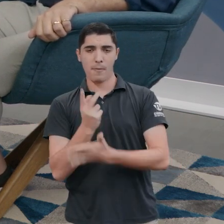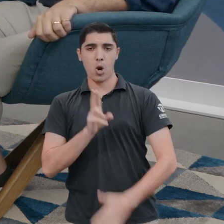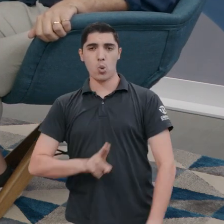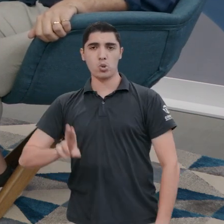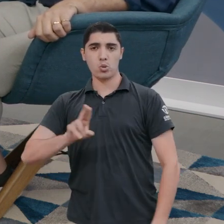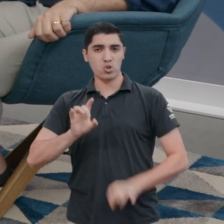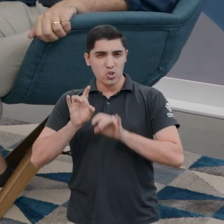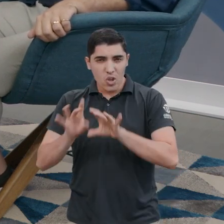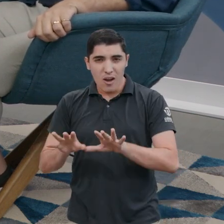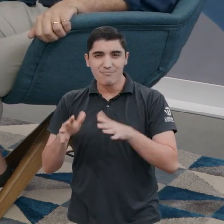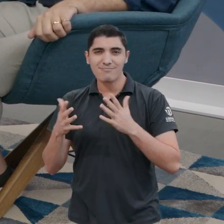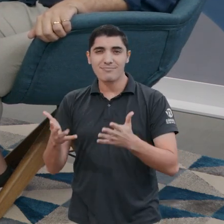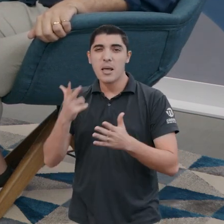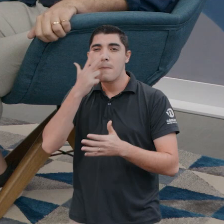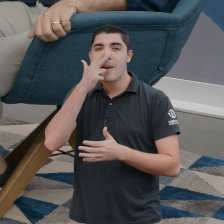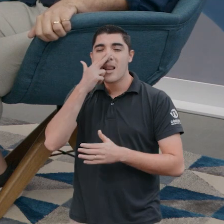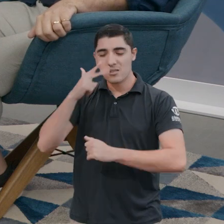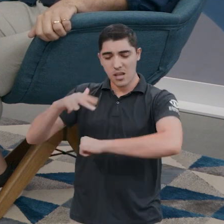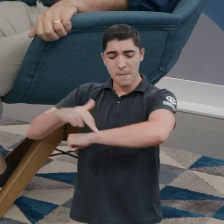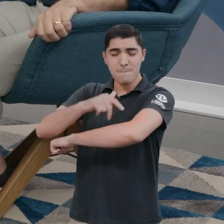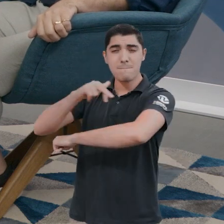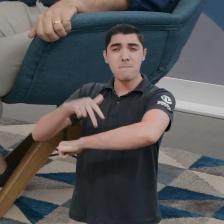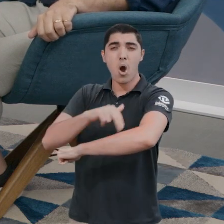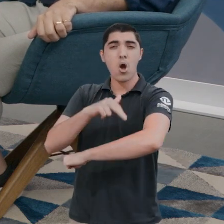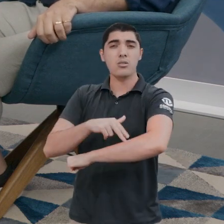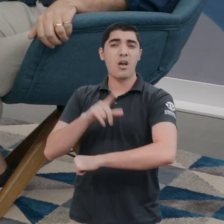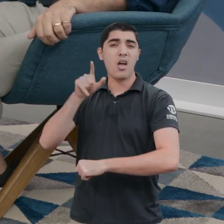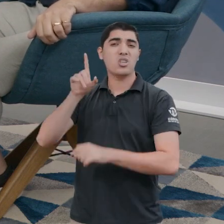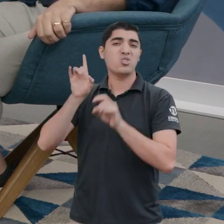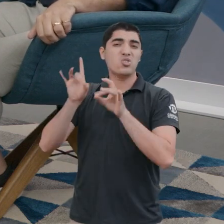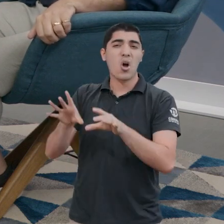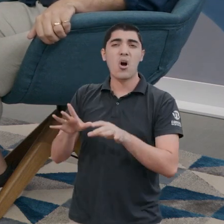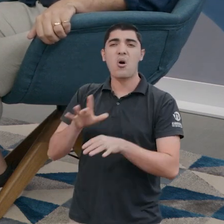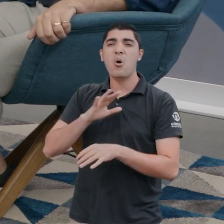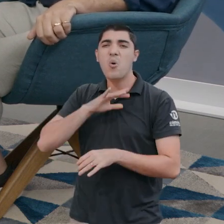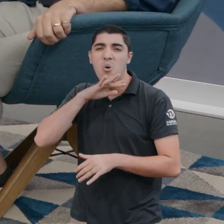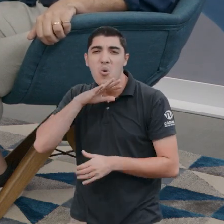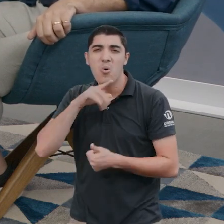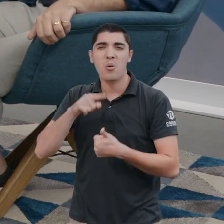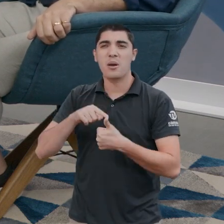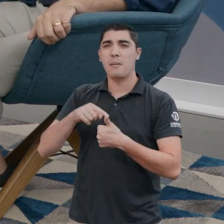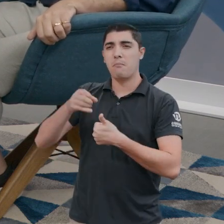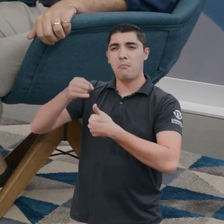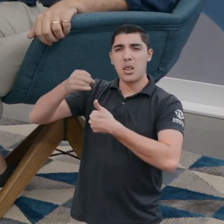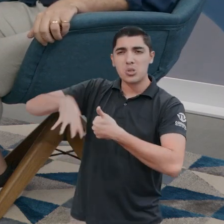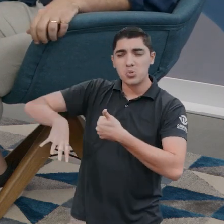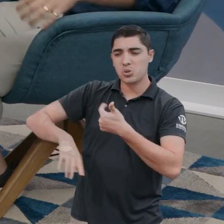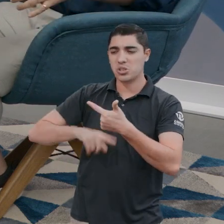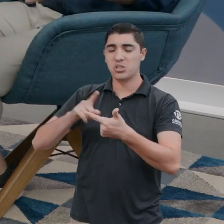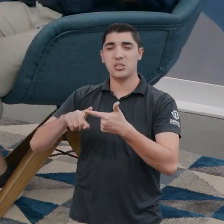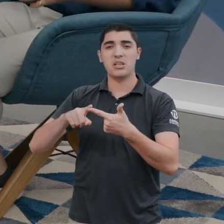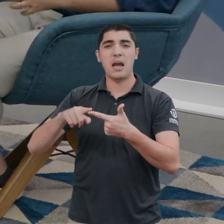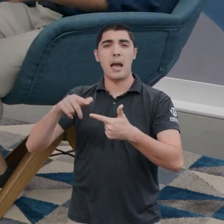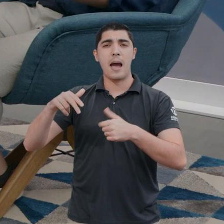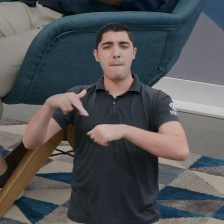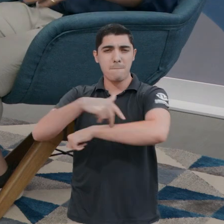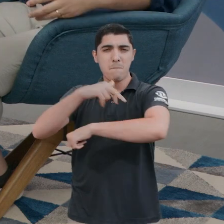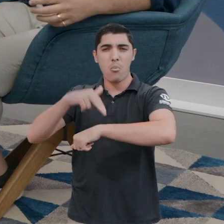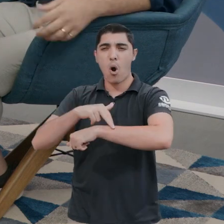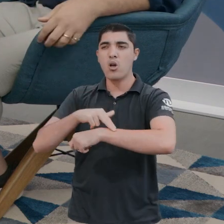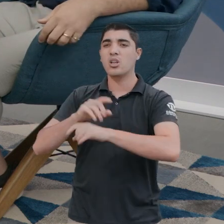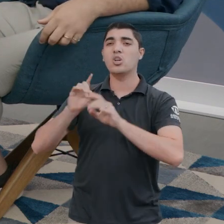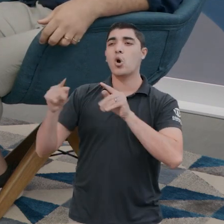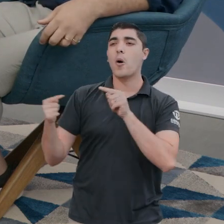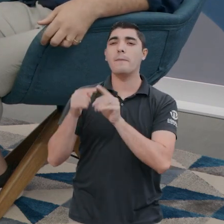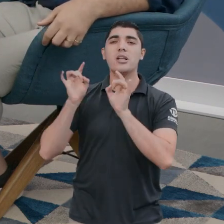gente tá olhando para a moda que é a moda nociva, né? Que é a moda que que abraça todos esses problemas